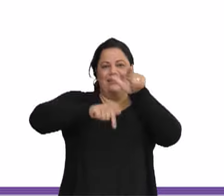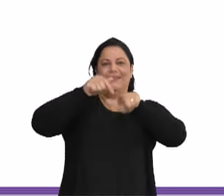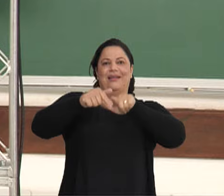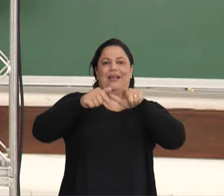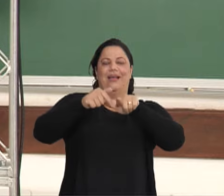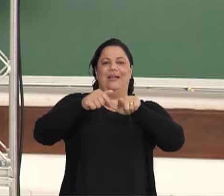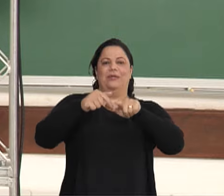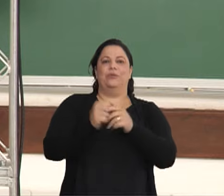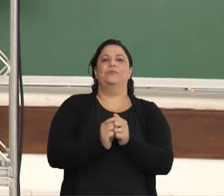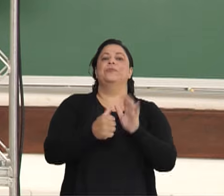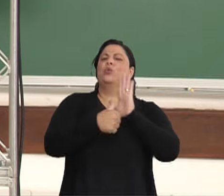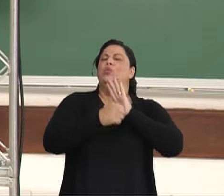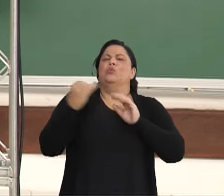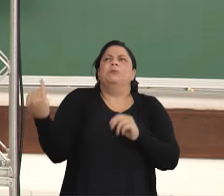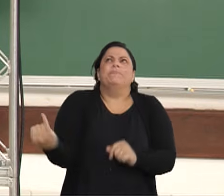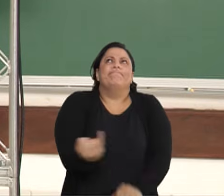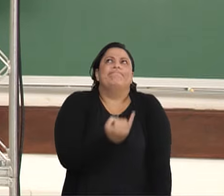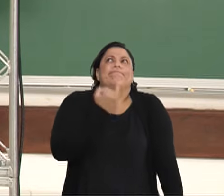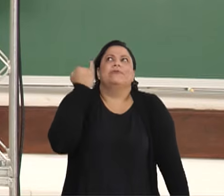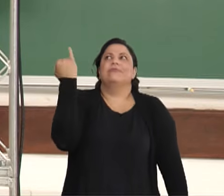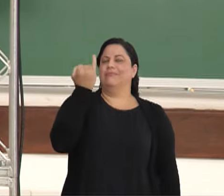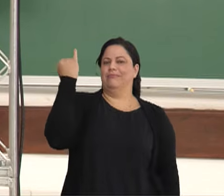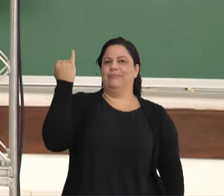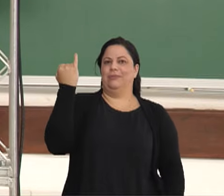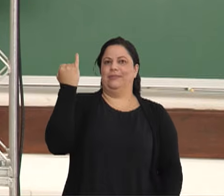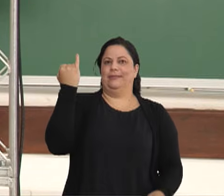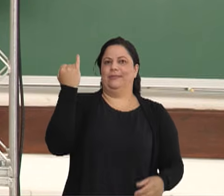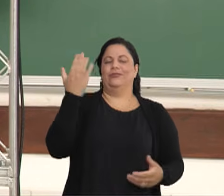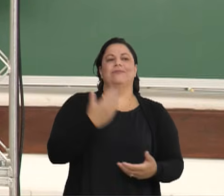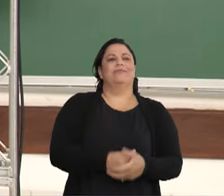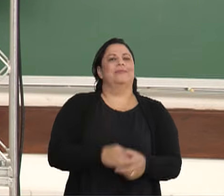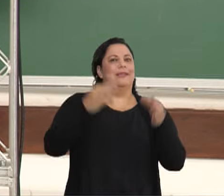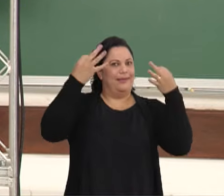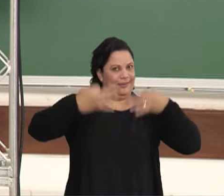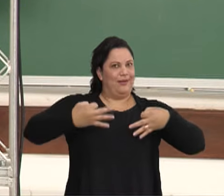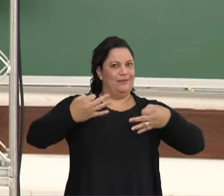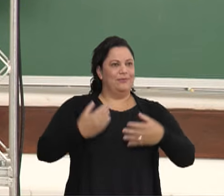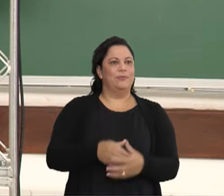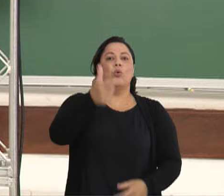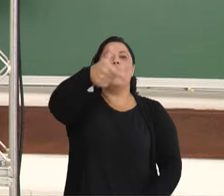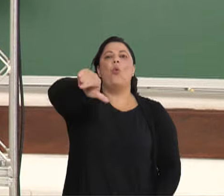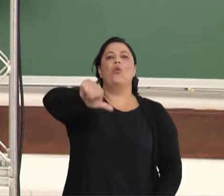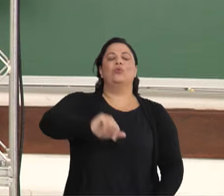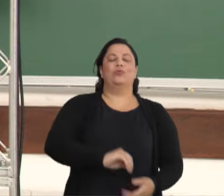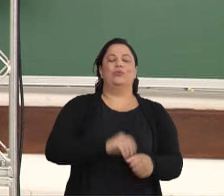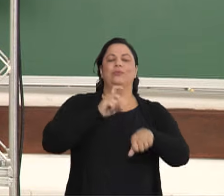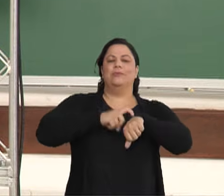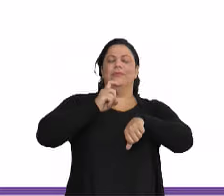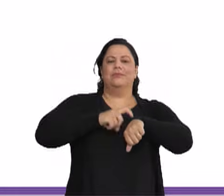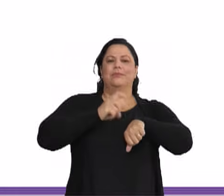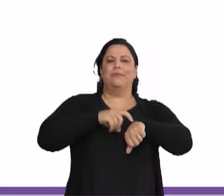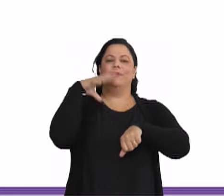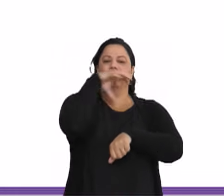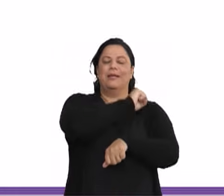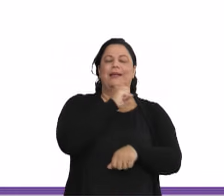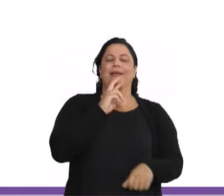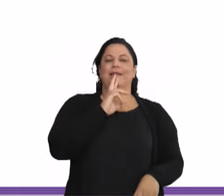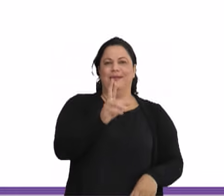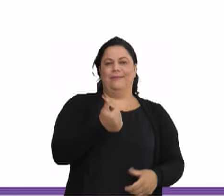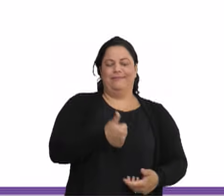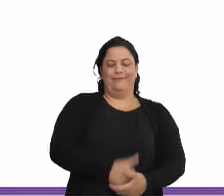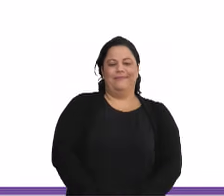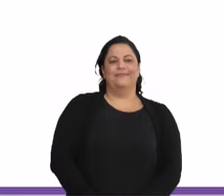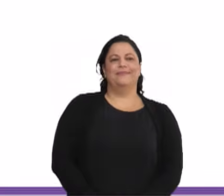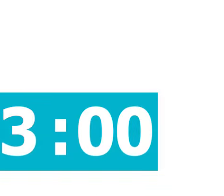o Ministério do Trabalho, certo? Então, mais um aí para você. Vai lá, um tempinho para você responder. Vai!